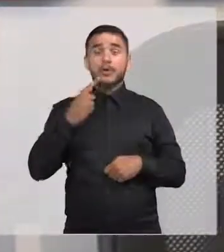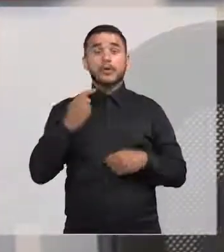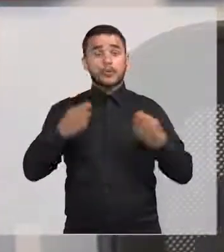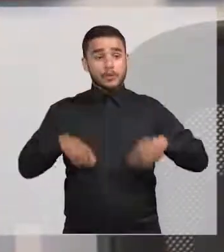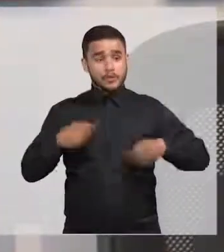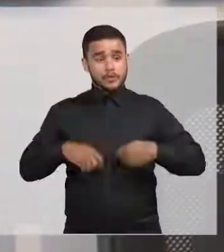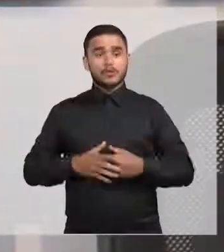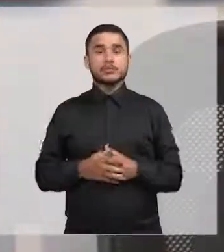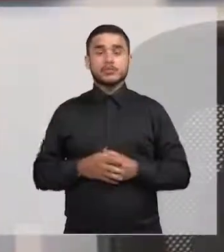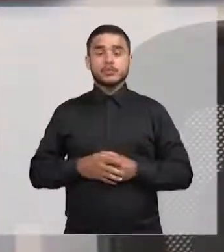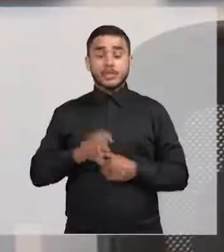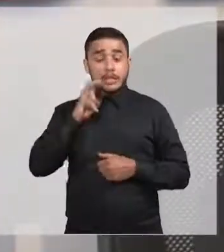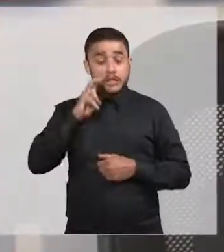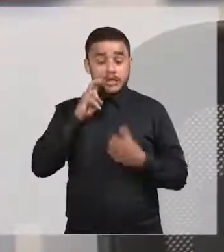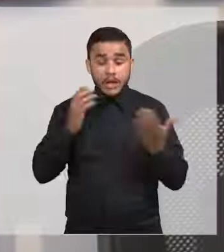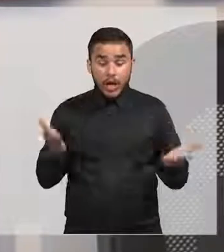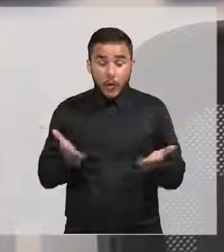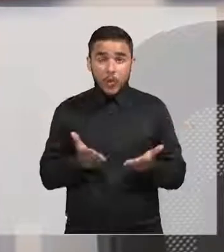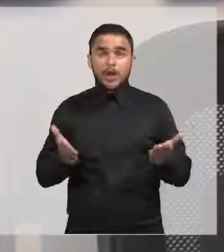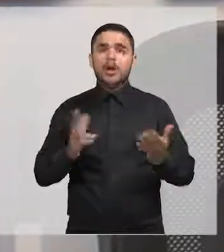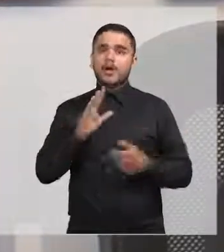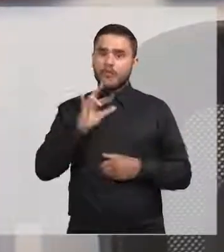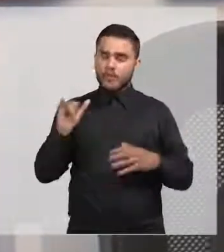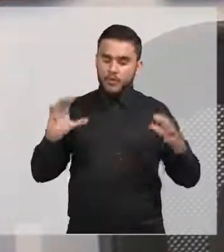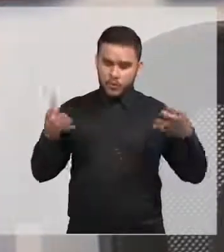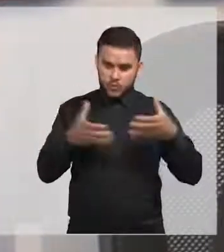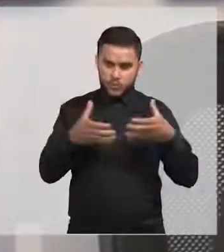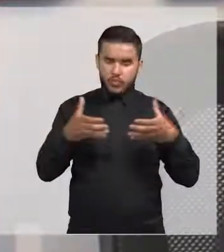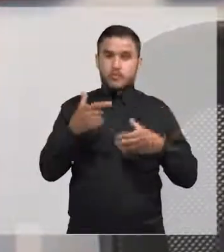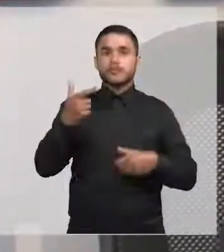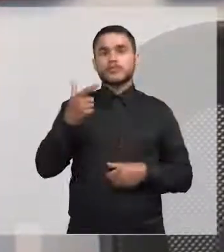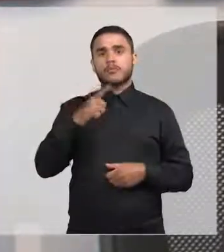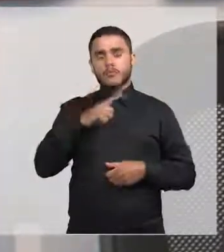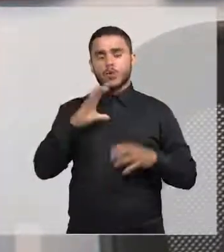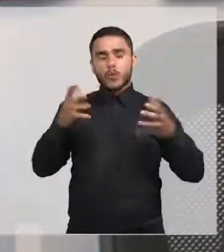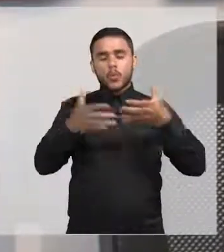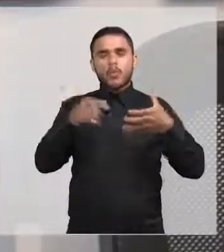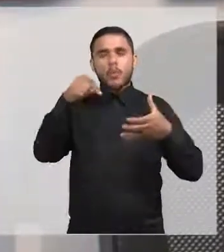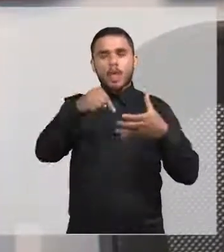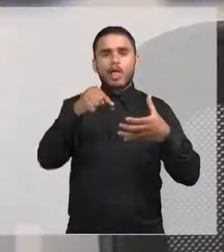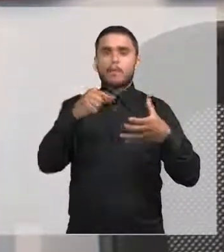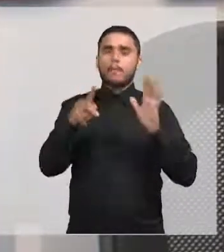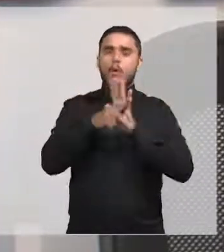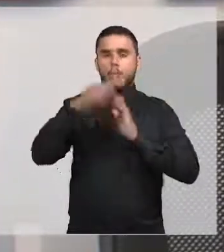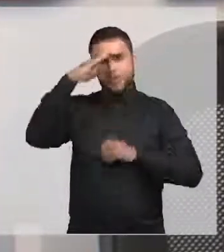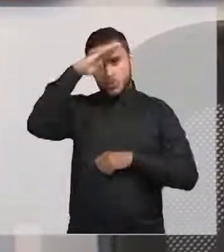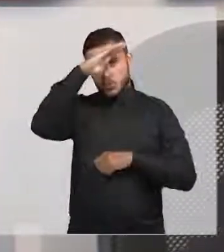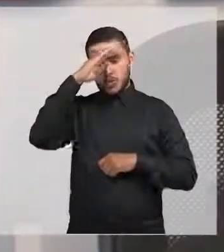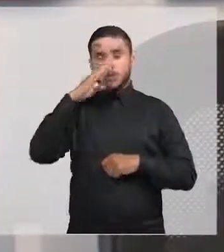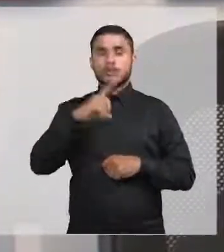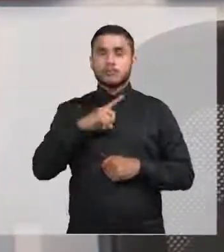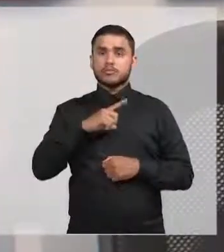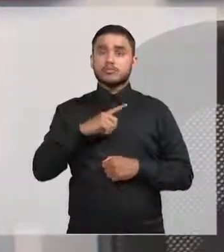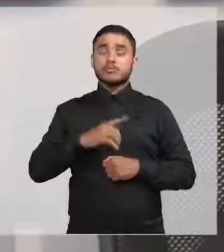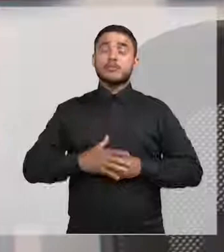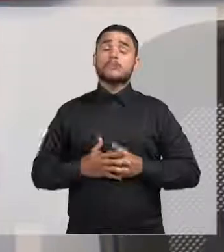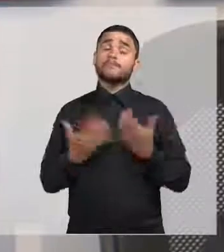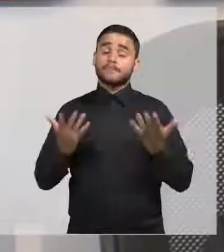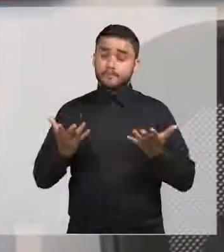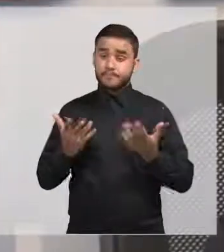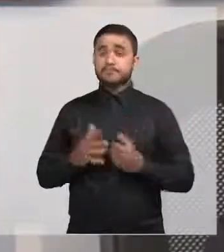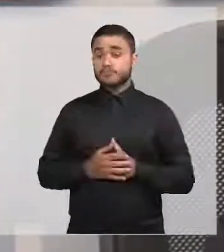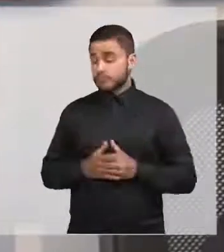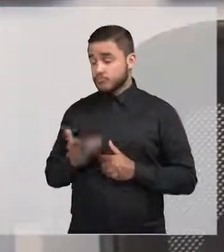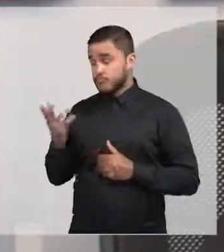pegando o modelo operacional que o Lava Jato fazia, de investigação, e do outro lado fica uma coisa